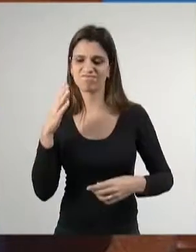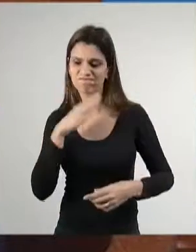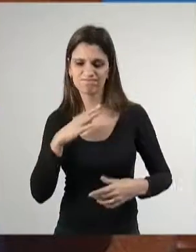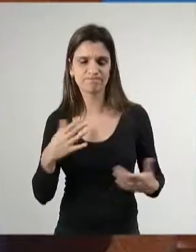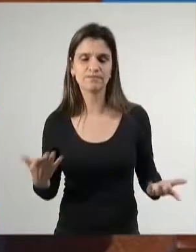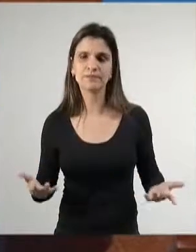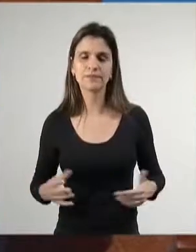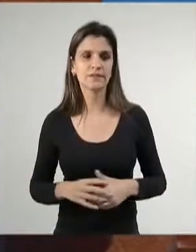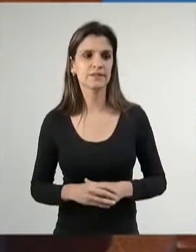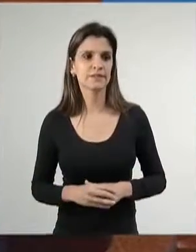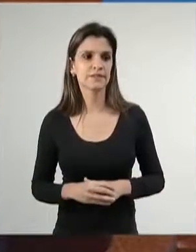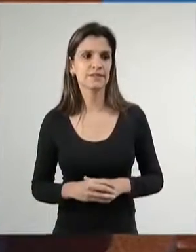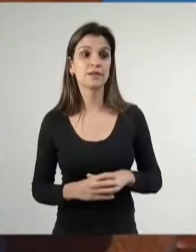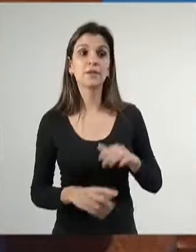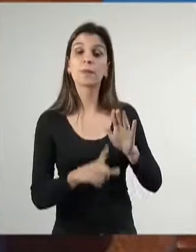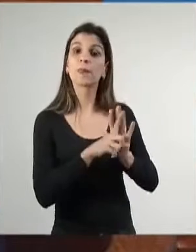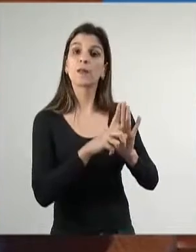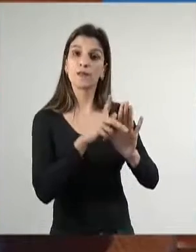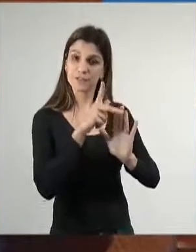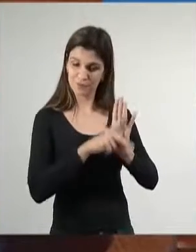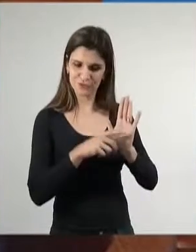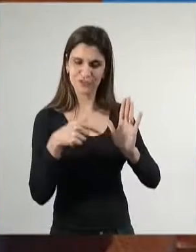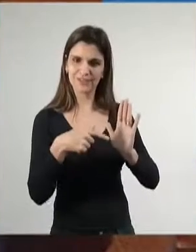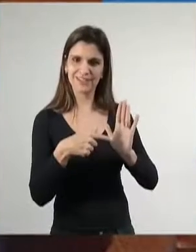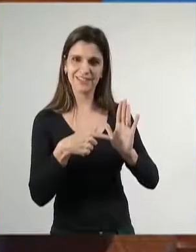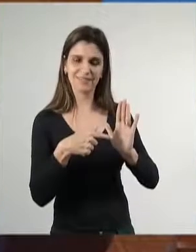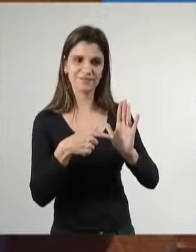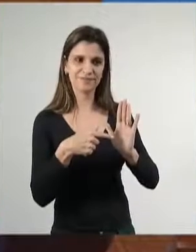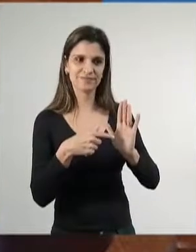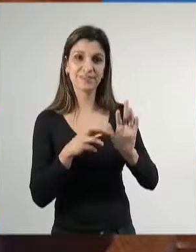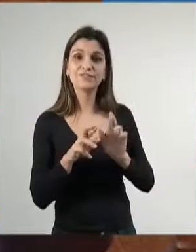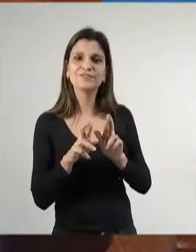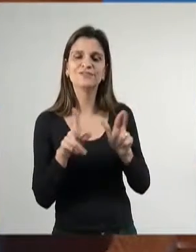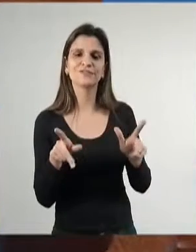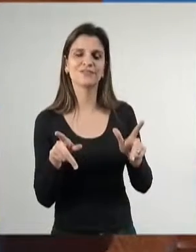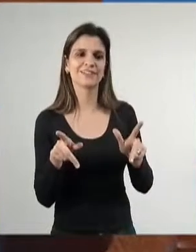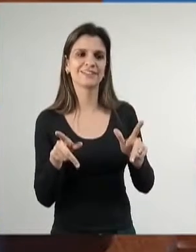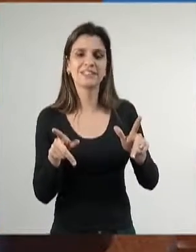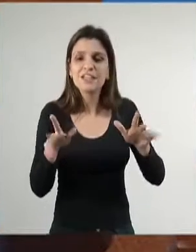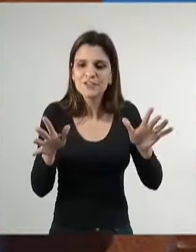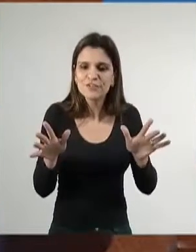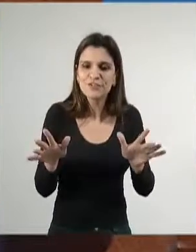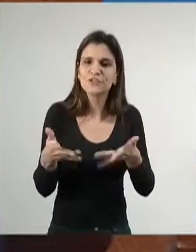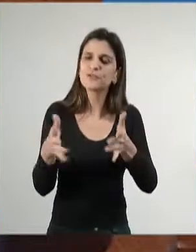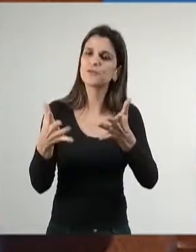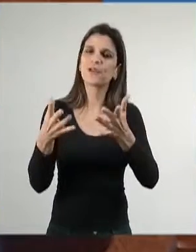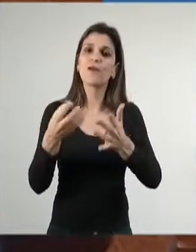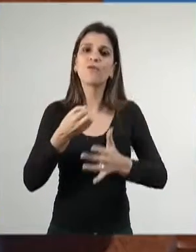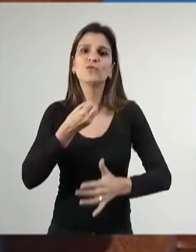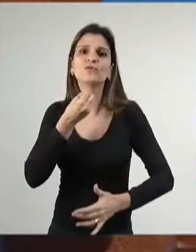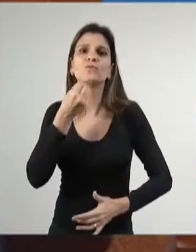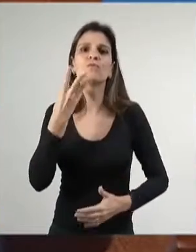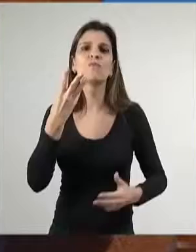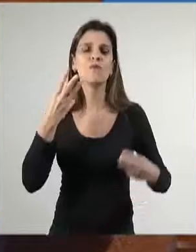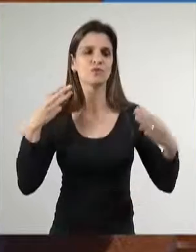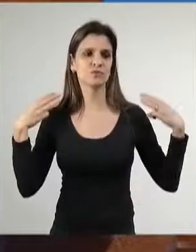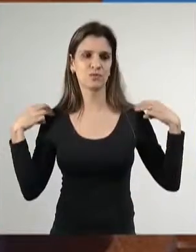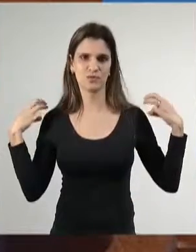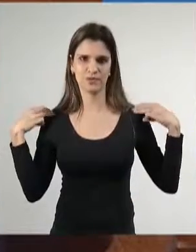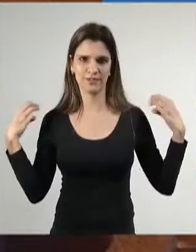fazendo o inverso, estimulando a pessoa que seja um bom motorista, um bom condutor de